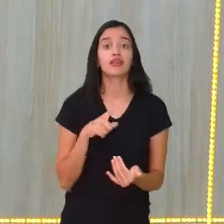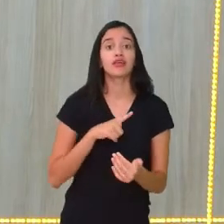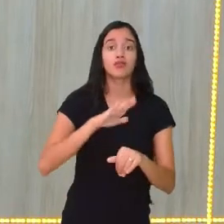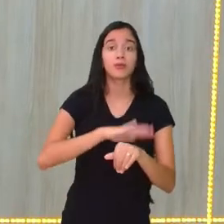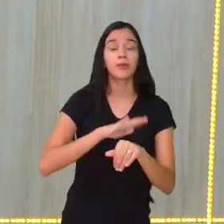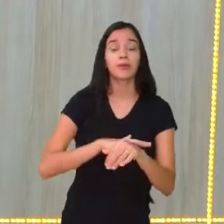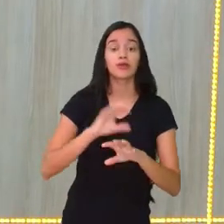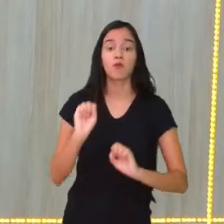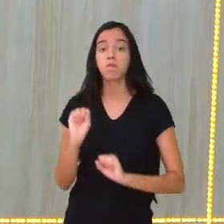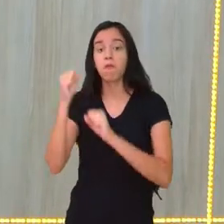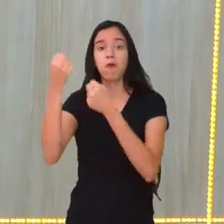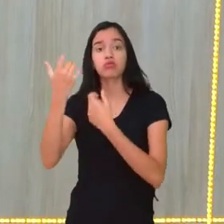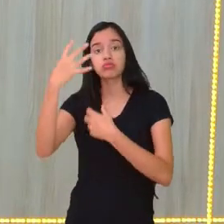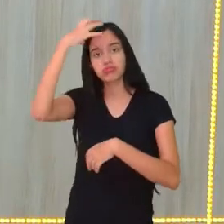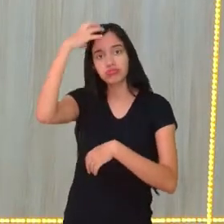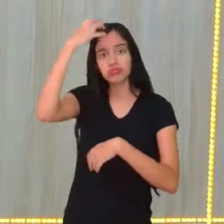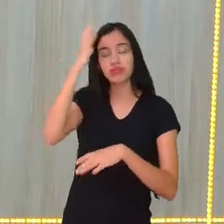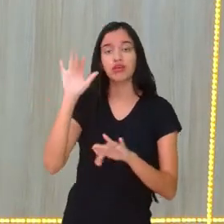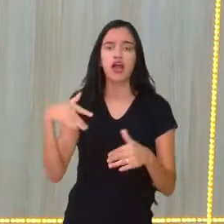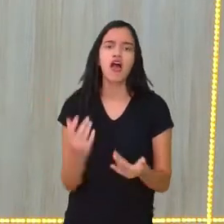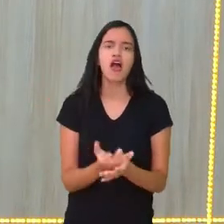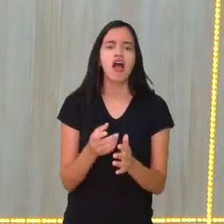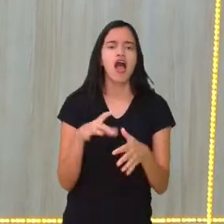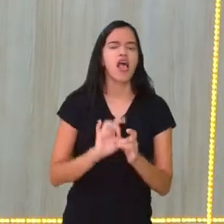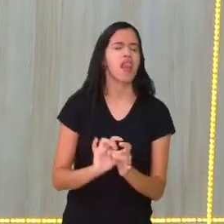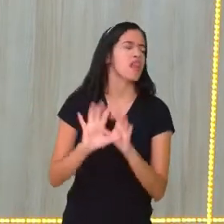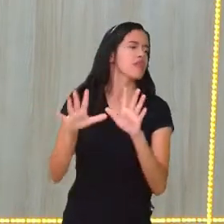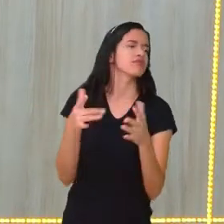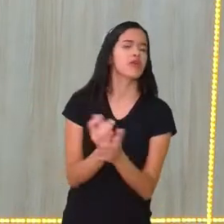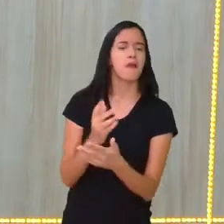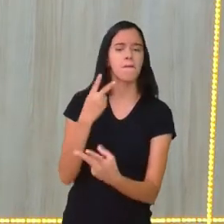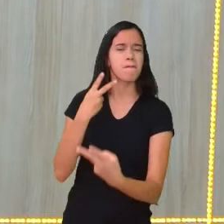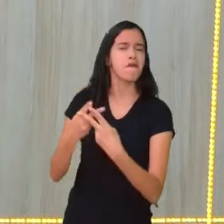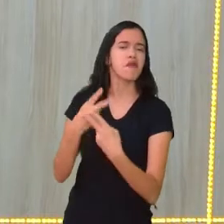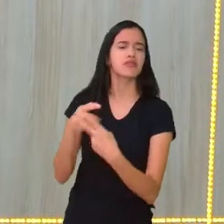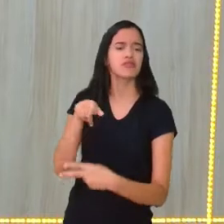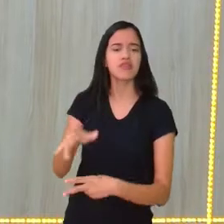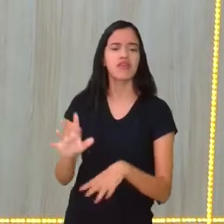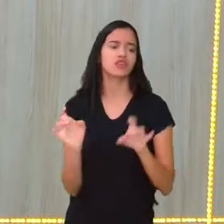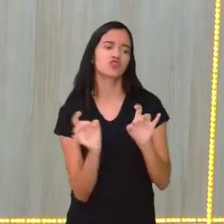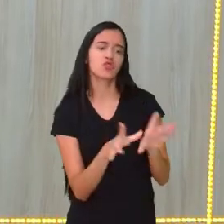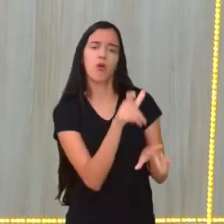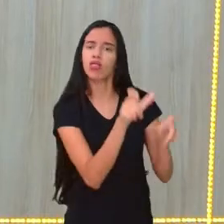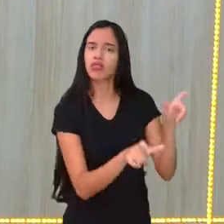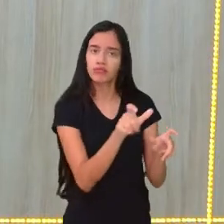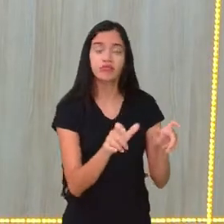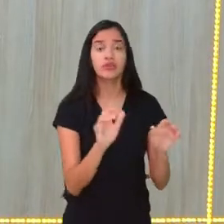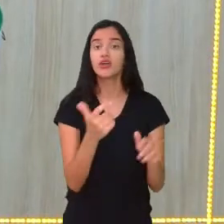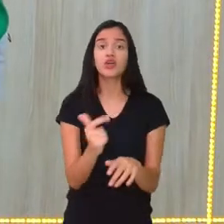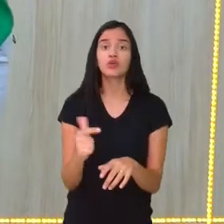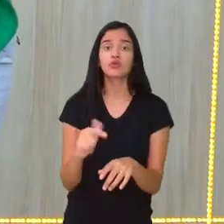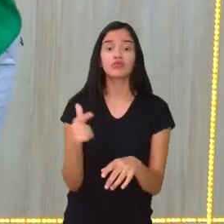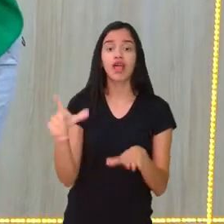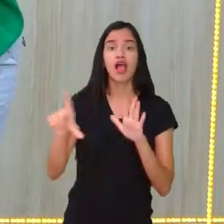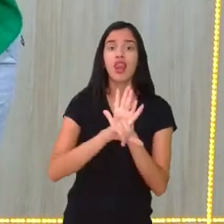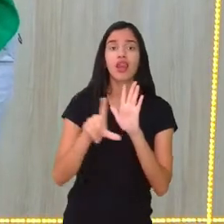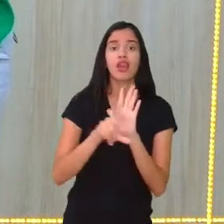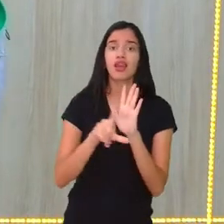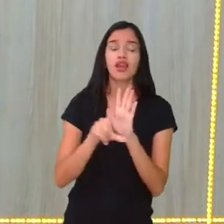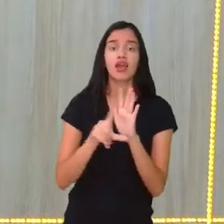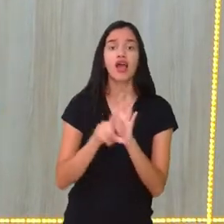o poder instituído, o rei, fazia o que ele bem queria, prendia quem ele queria, soltava quem ele queria. Exato. E não tinha essas leis